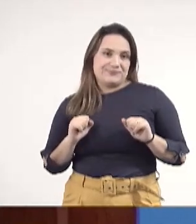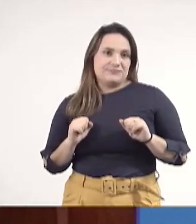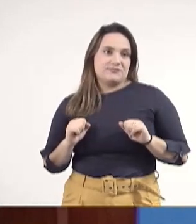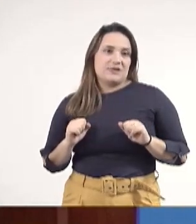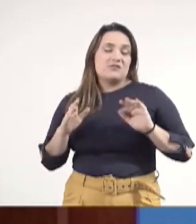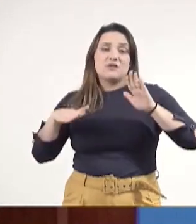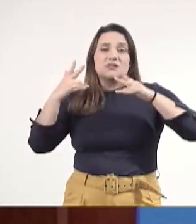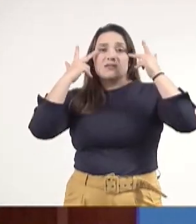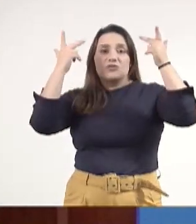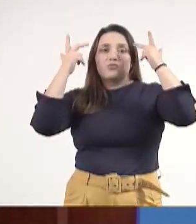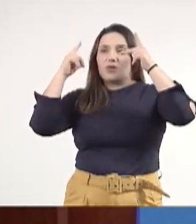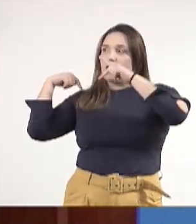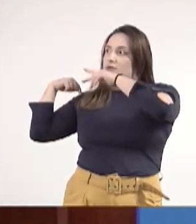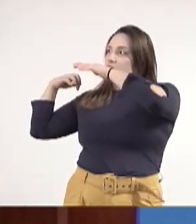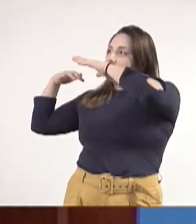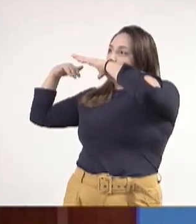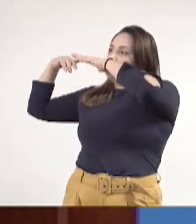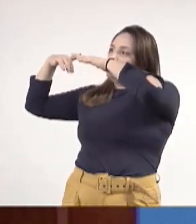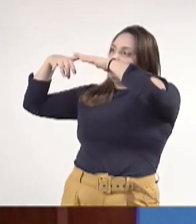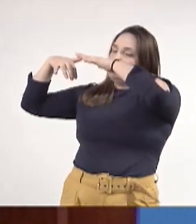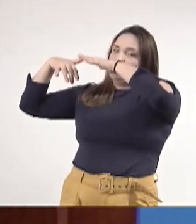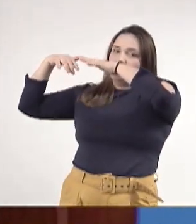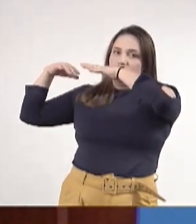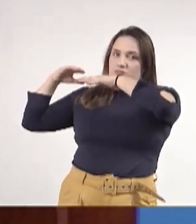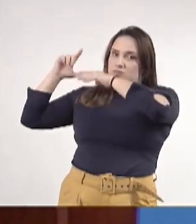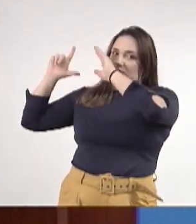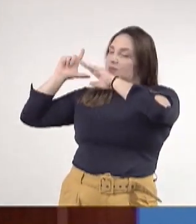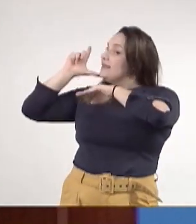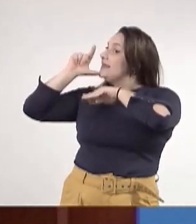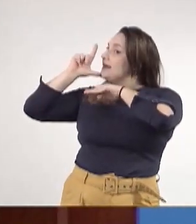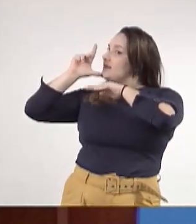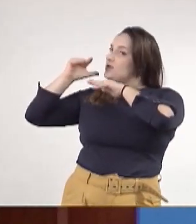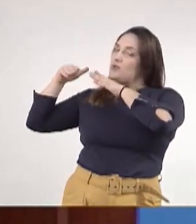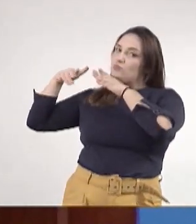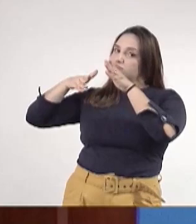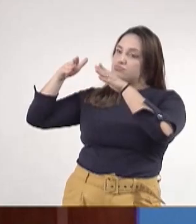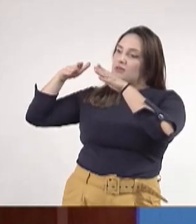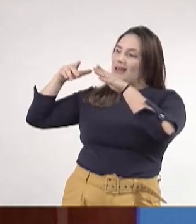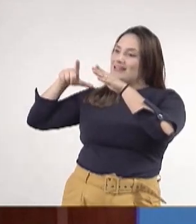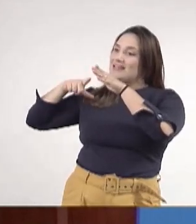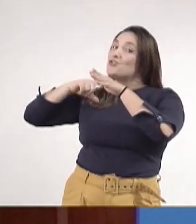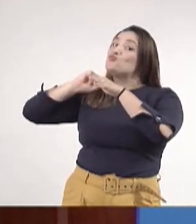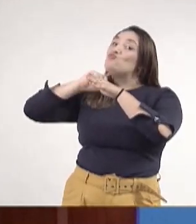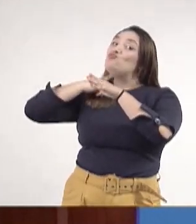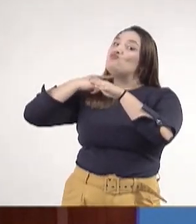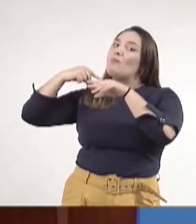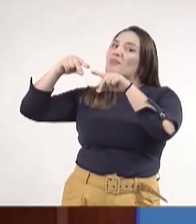forma natural para o leito do rio, e esses sedimentos